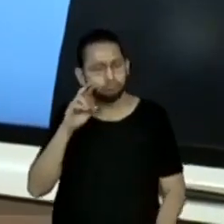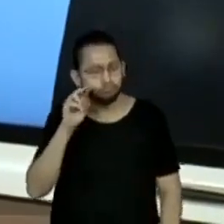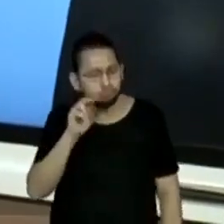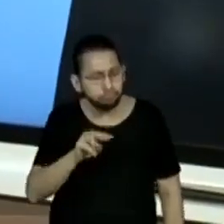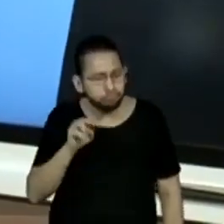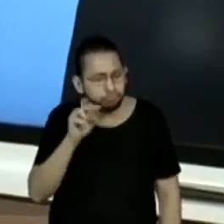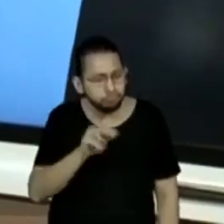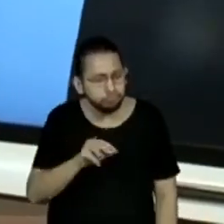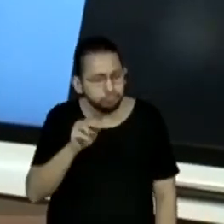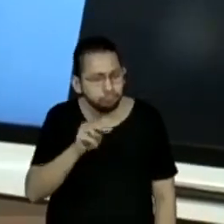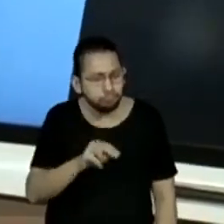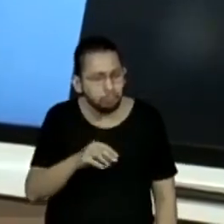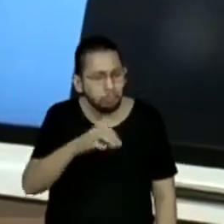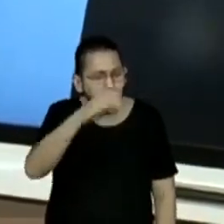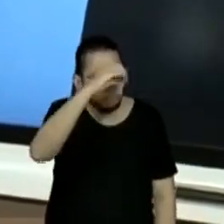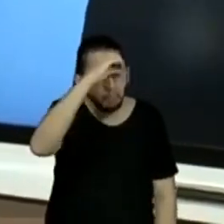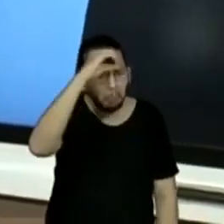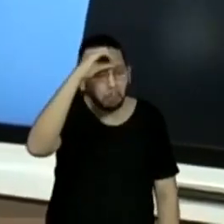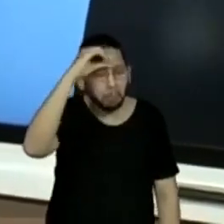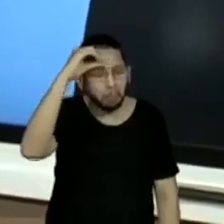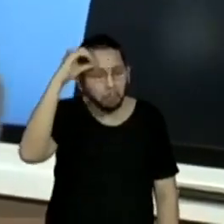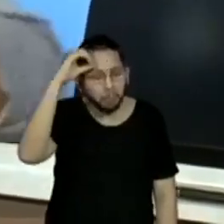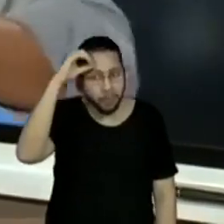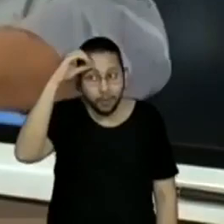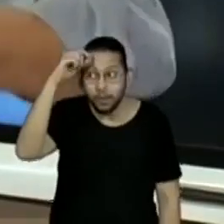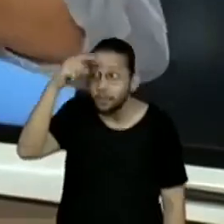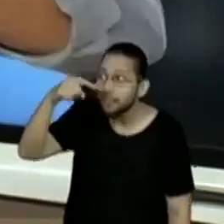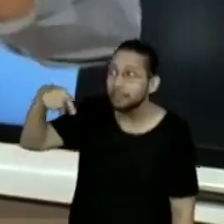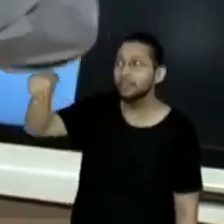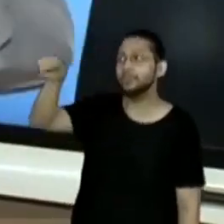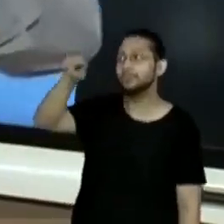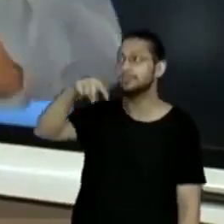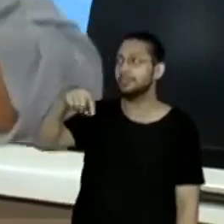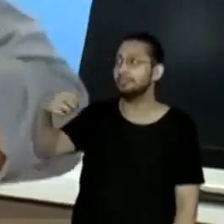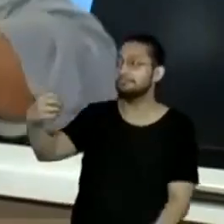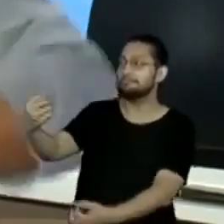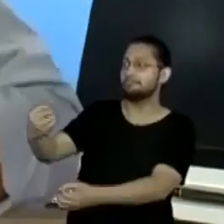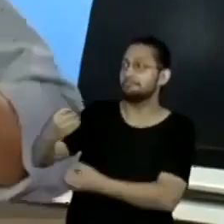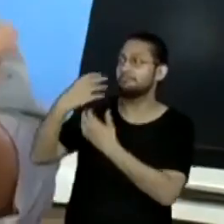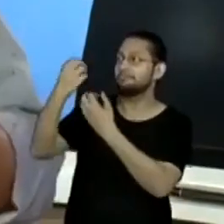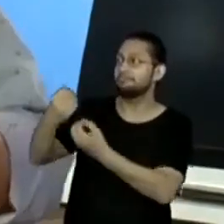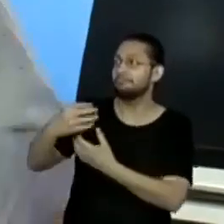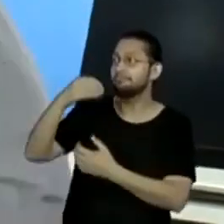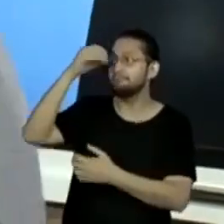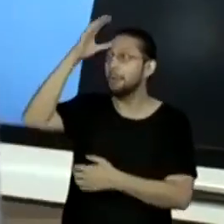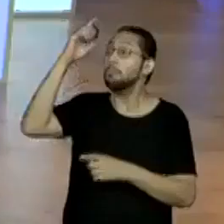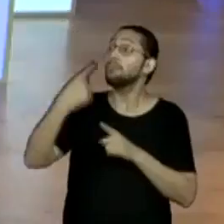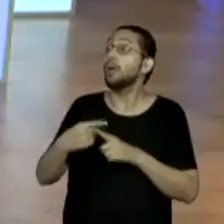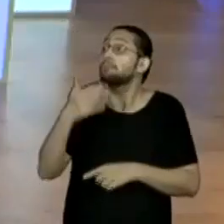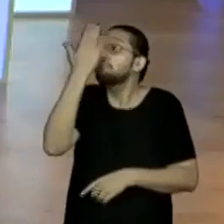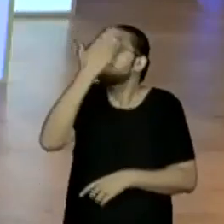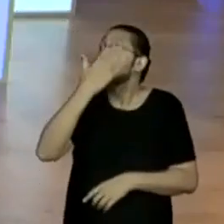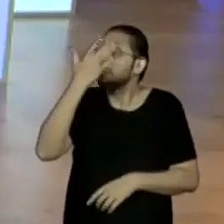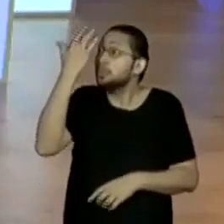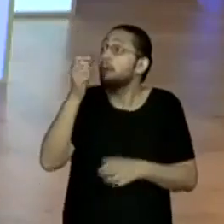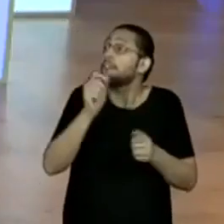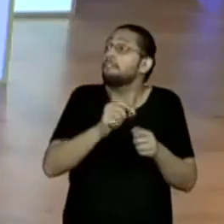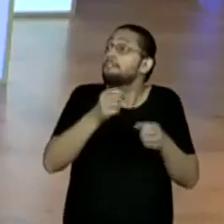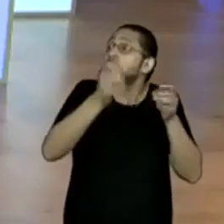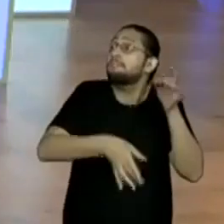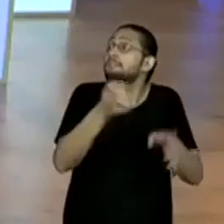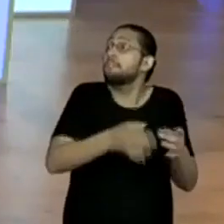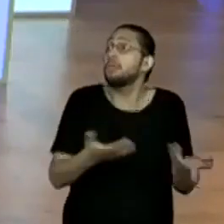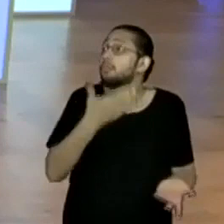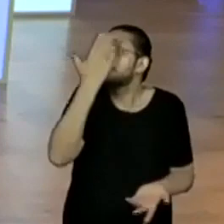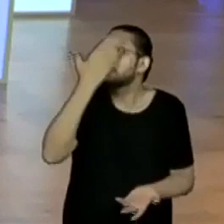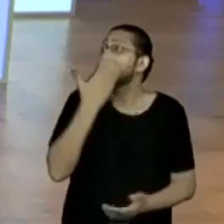vezes, ele não tem essa noção do que as pessoas fazem. E aí quando a gente começa